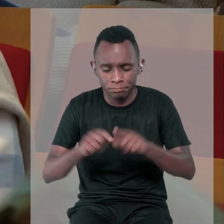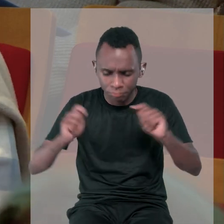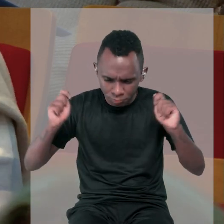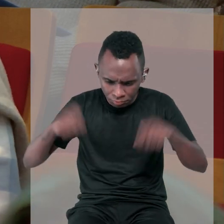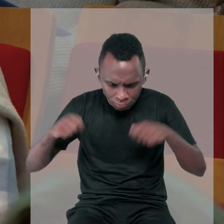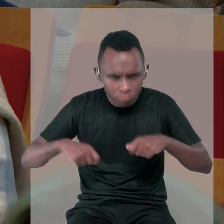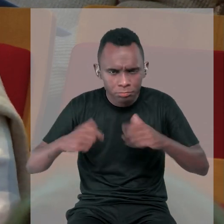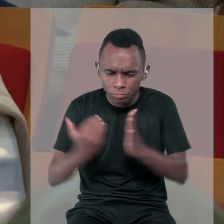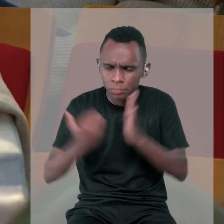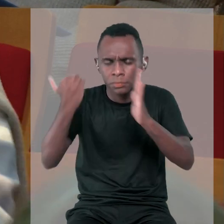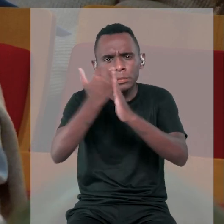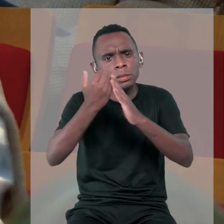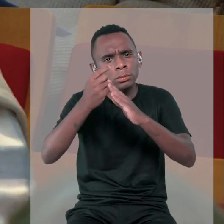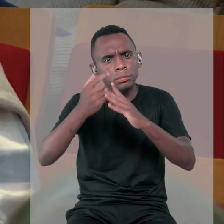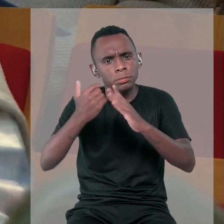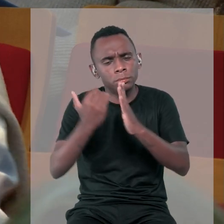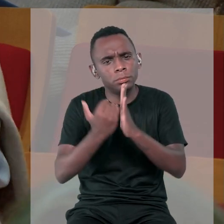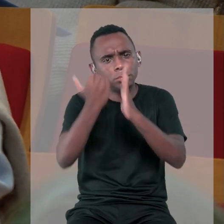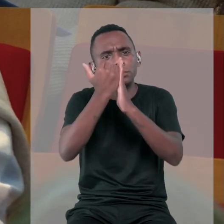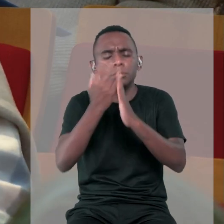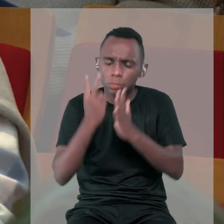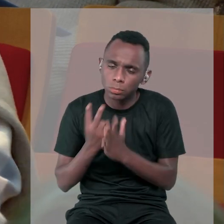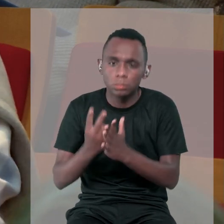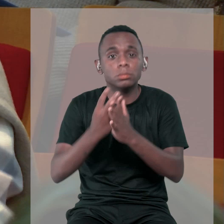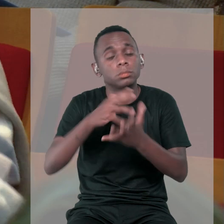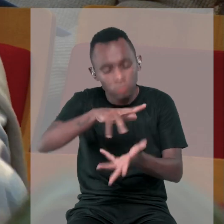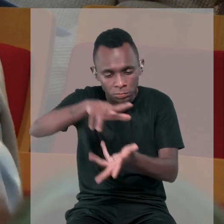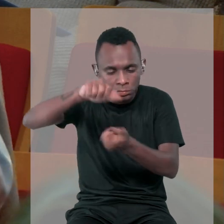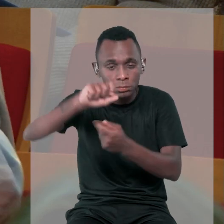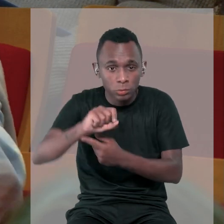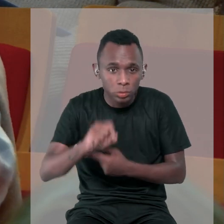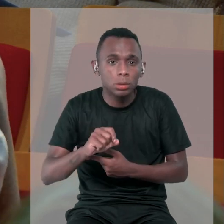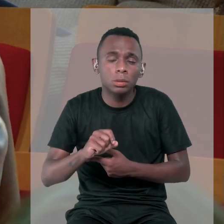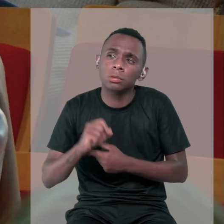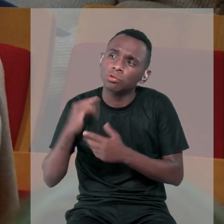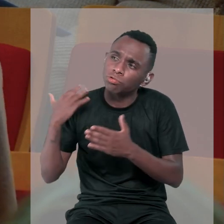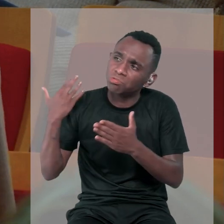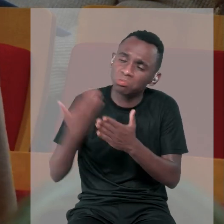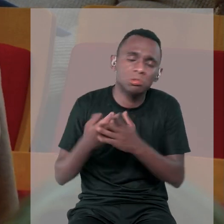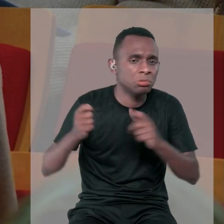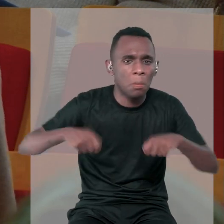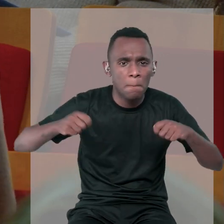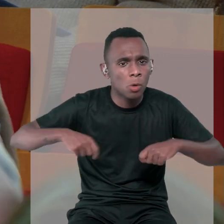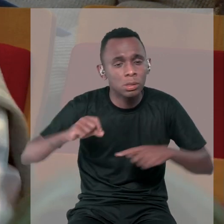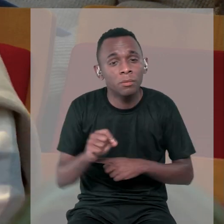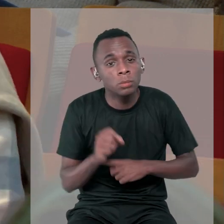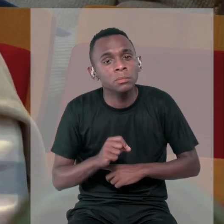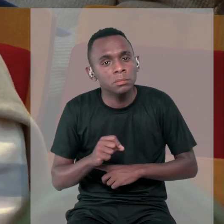e o mundo seria, durante muito tempo, incapaz de uma